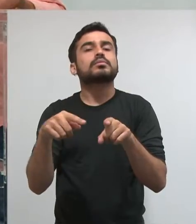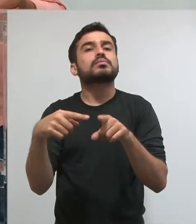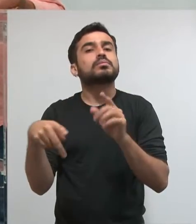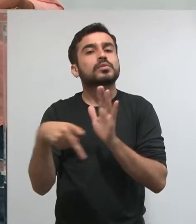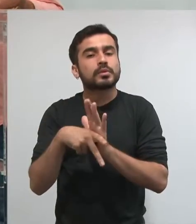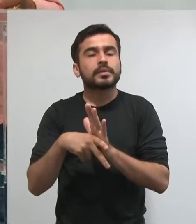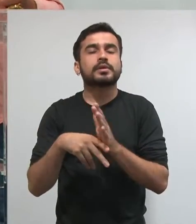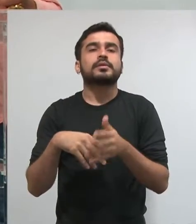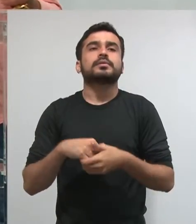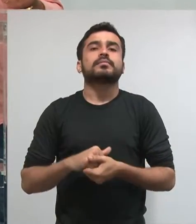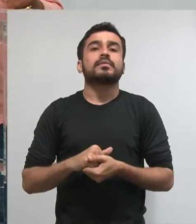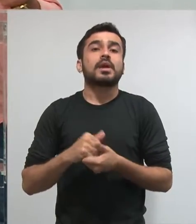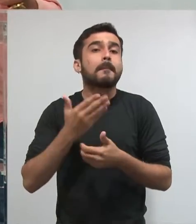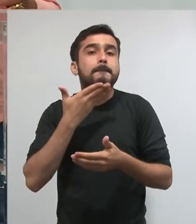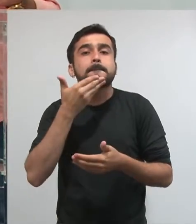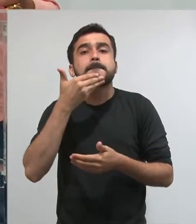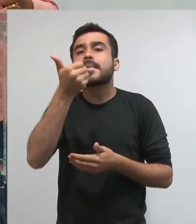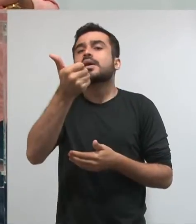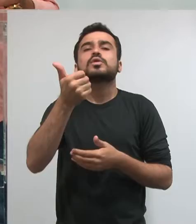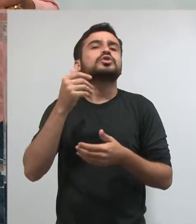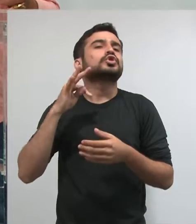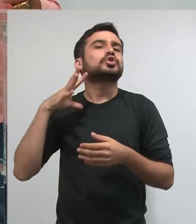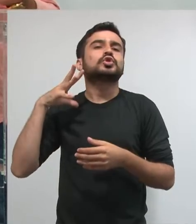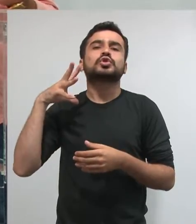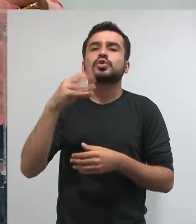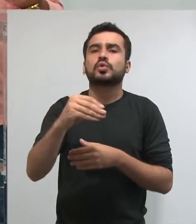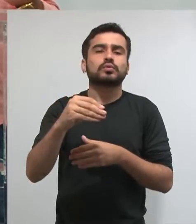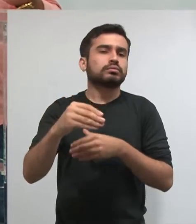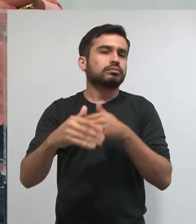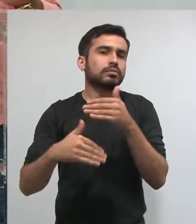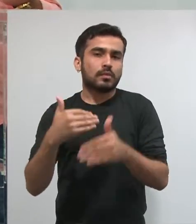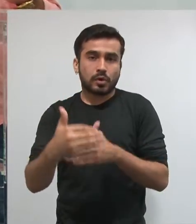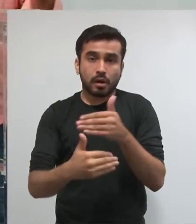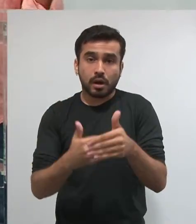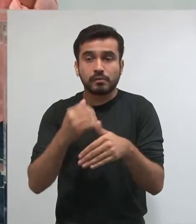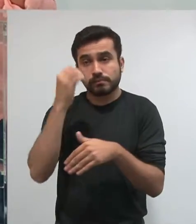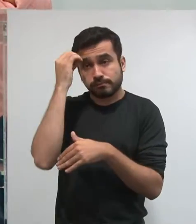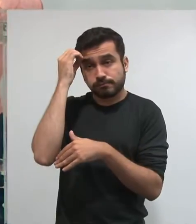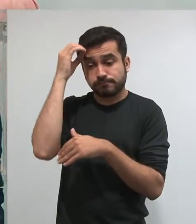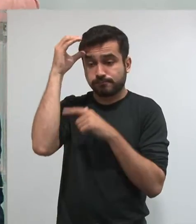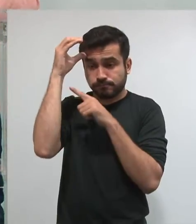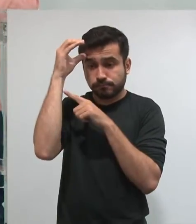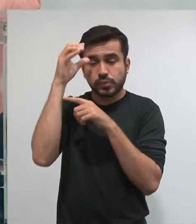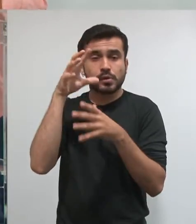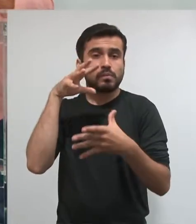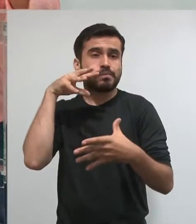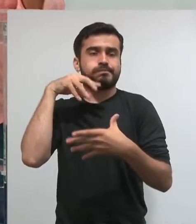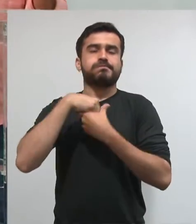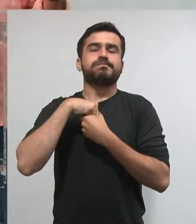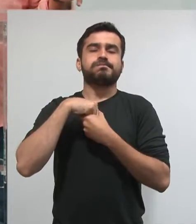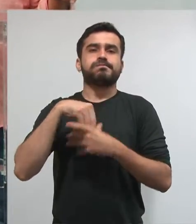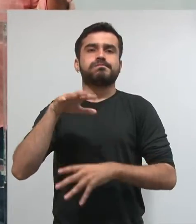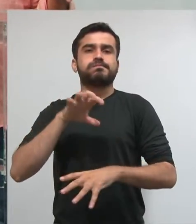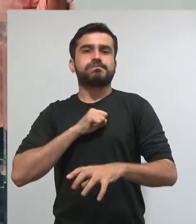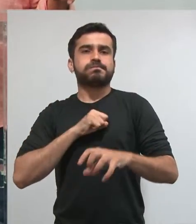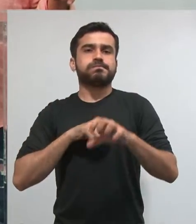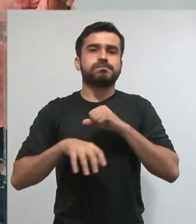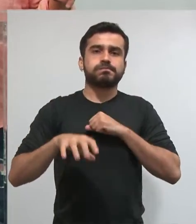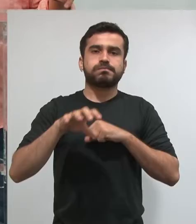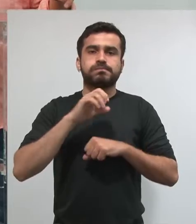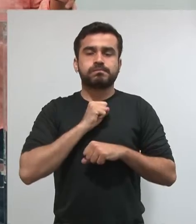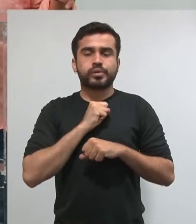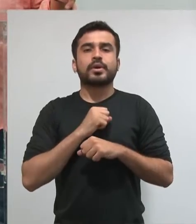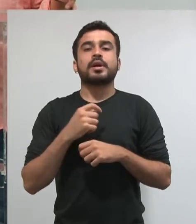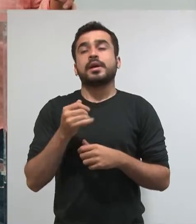apropriados, certo? Para a melhoria de todo o processo, acumulando conhecimento. Então, uma vez que você fez a etapa de um ciclo